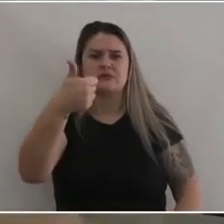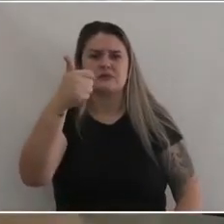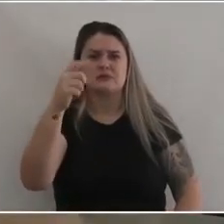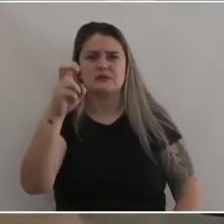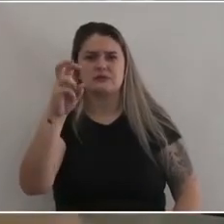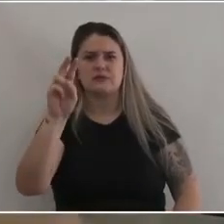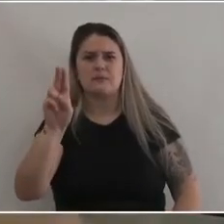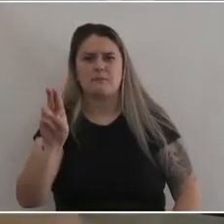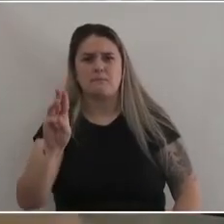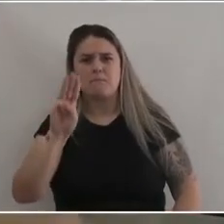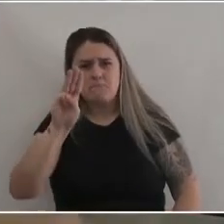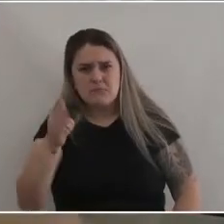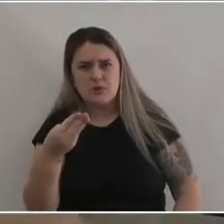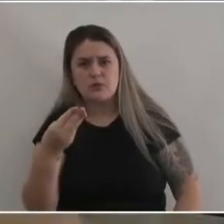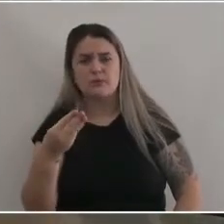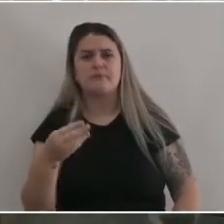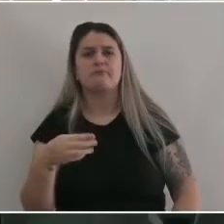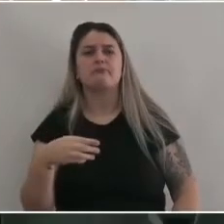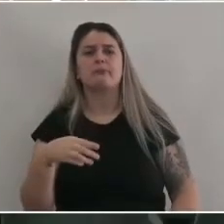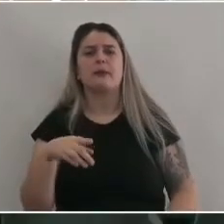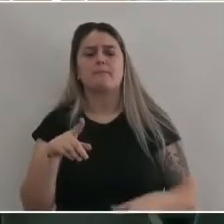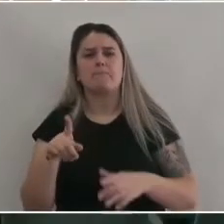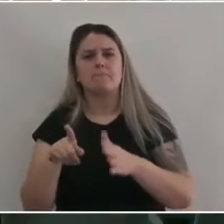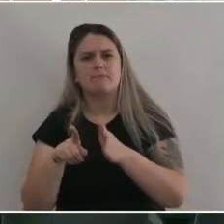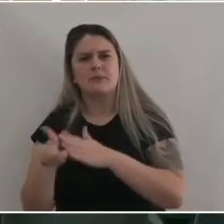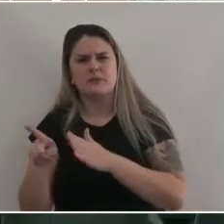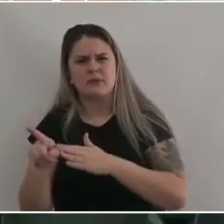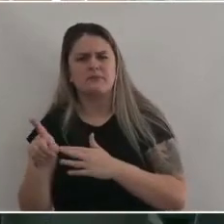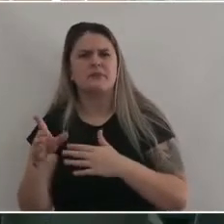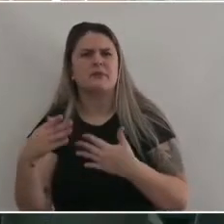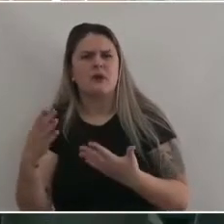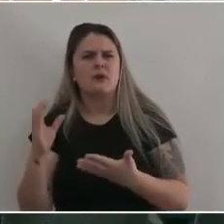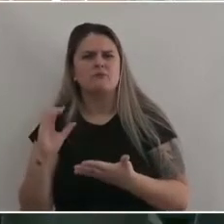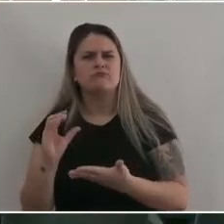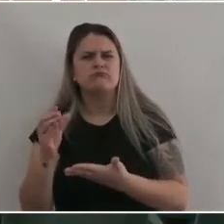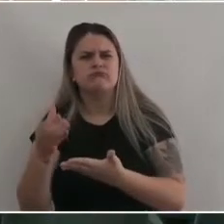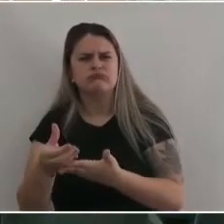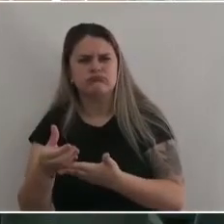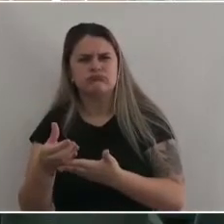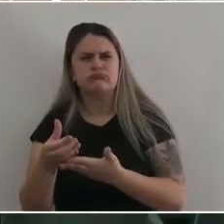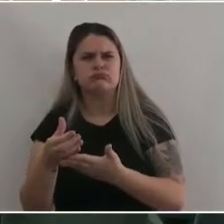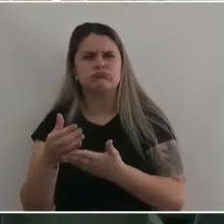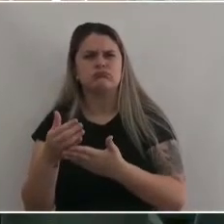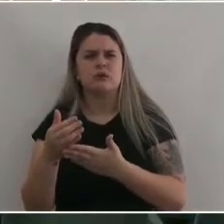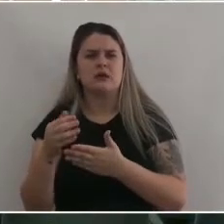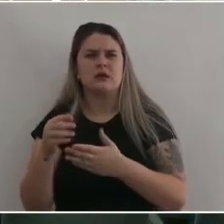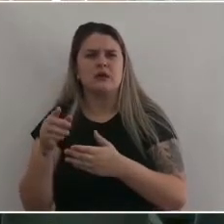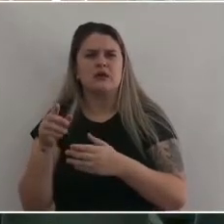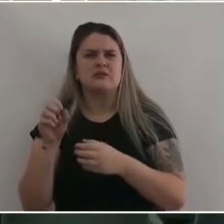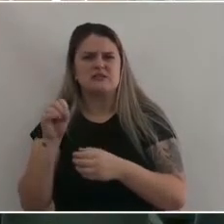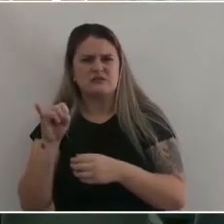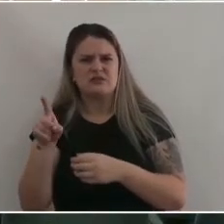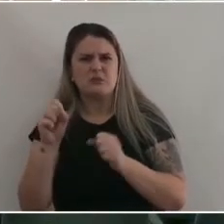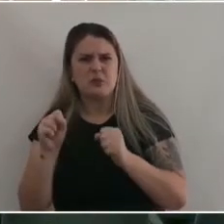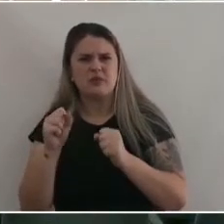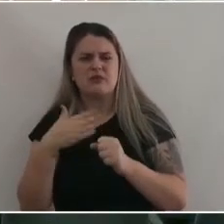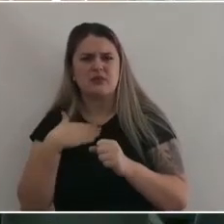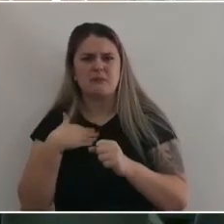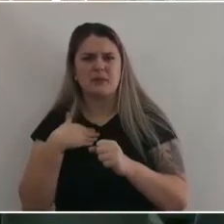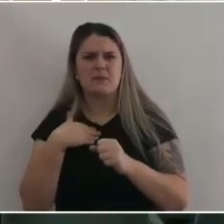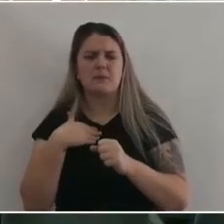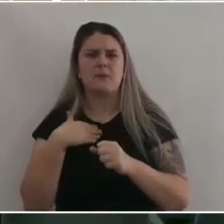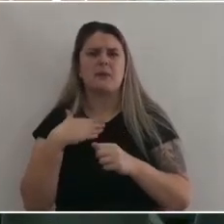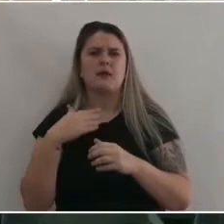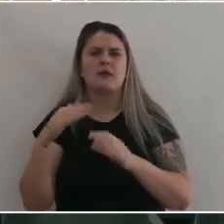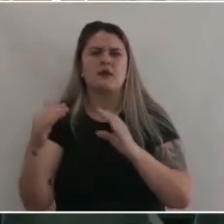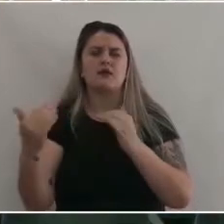215 milhões, tá bom. E outra coisa que... aquele repasse do legislativo ali, se você puder pôr para mim em percentual, que eu vi